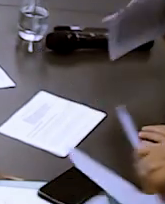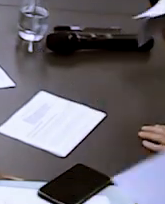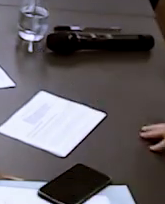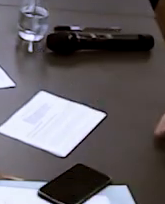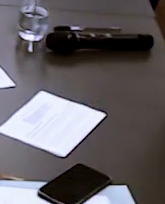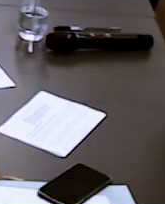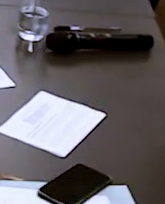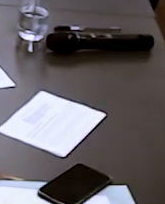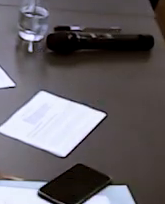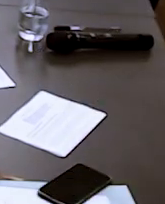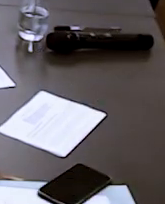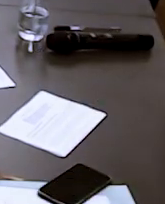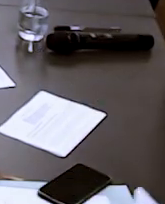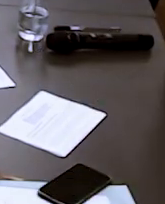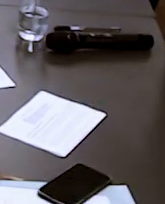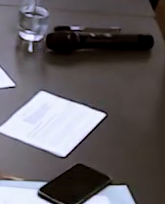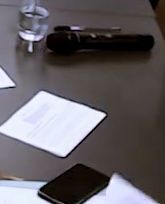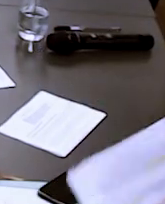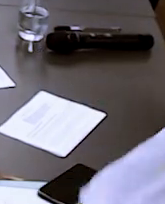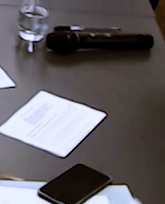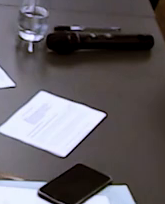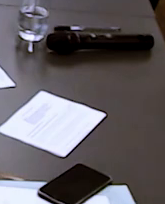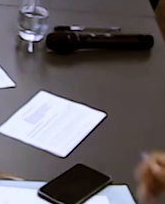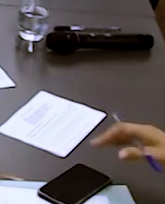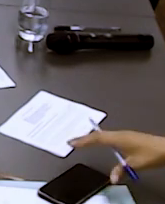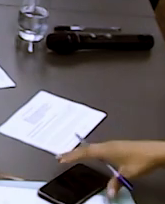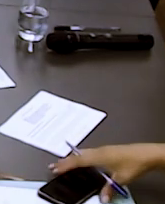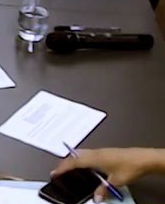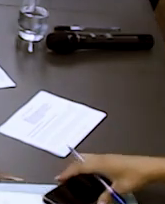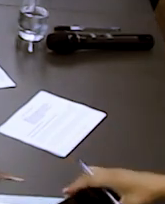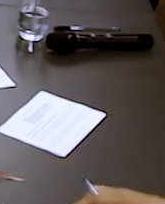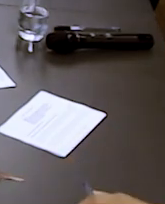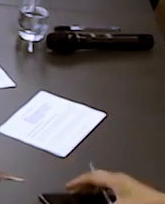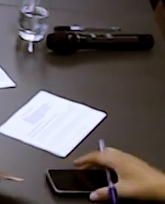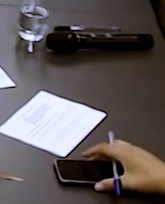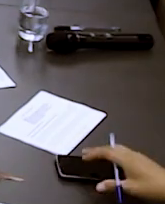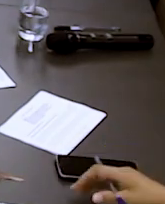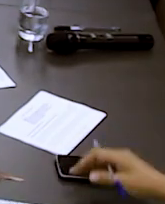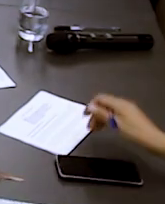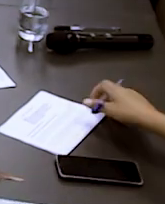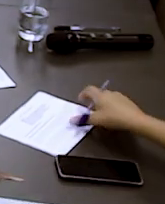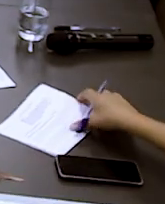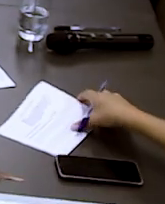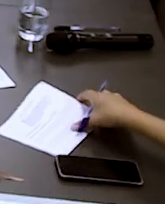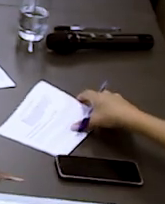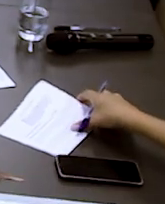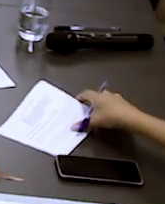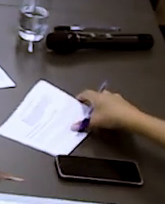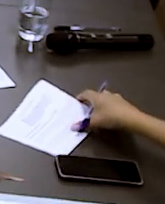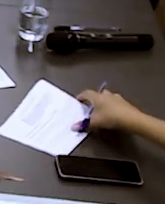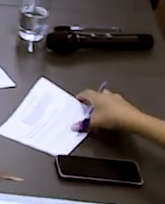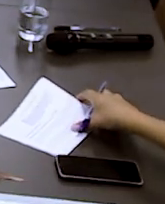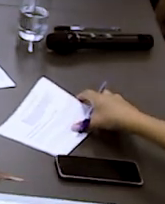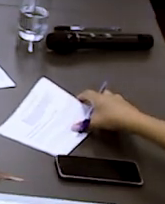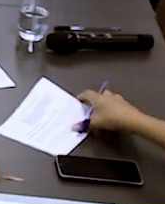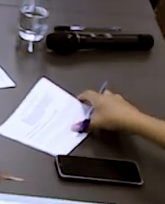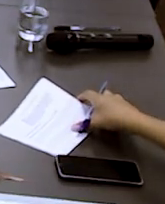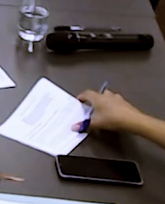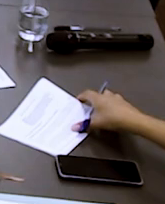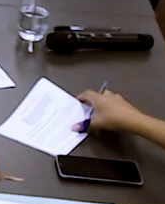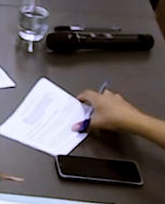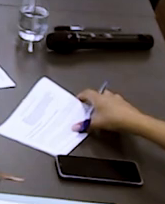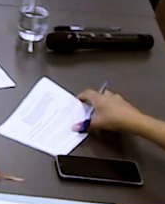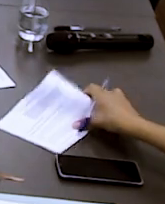só apresente um projeto amplo, geral e restrito quanto ao machismo em todas as instâncias, não só na nossa rede